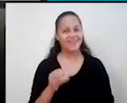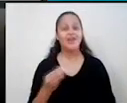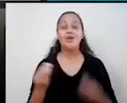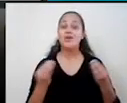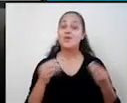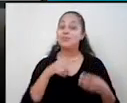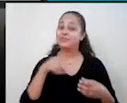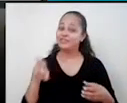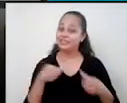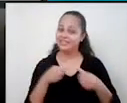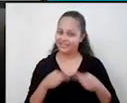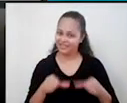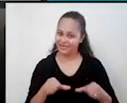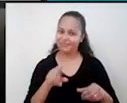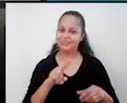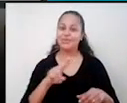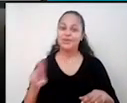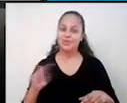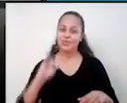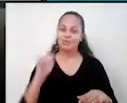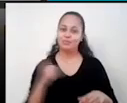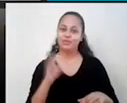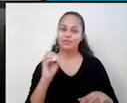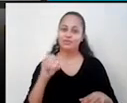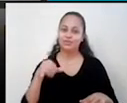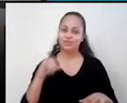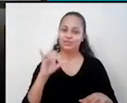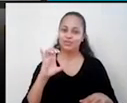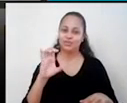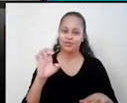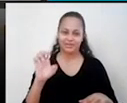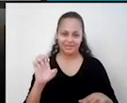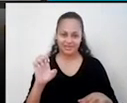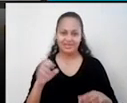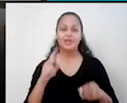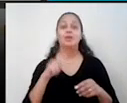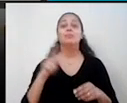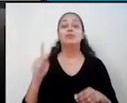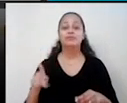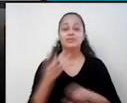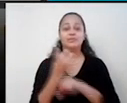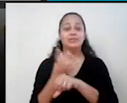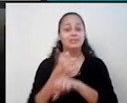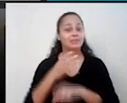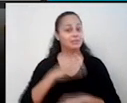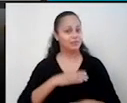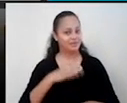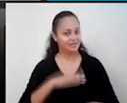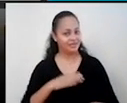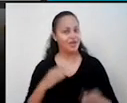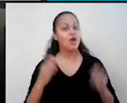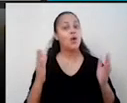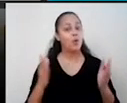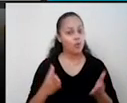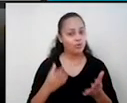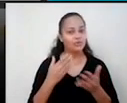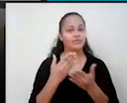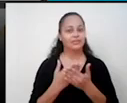Olá! E aí, como vocês estão? Tudo bem? Meu nome é Joyce, sou professora de língua portuguesa e hoje nós vamos ter uma aula